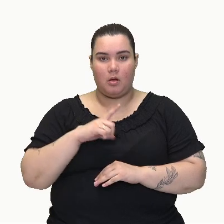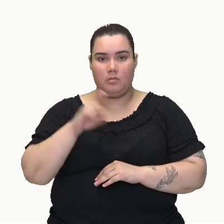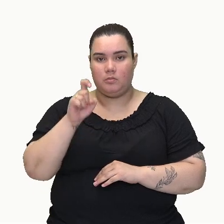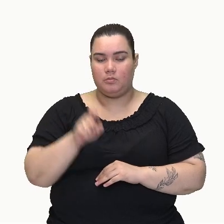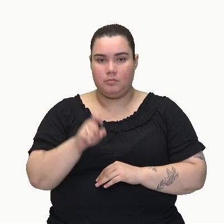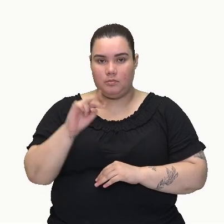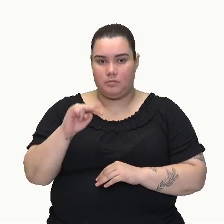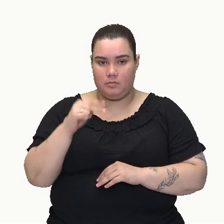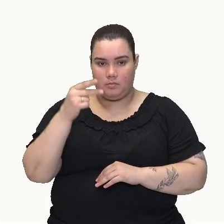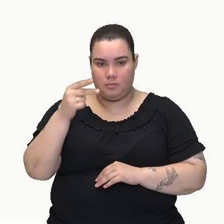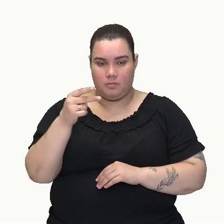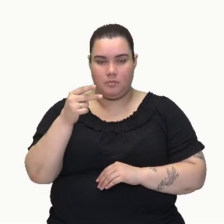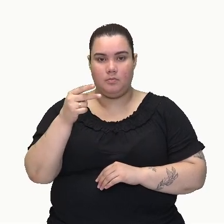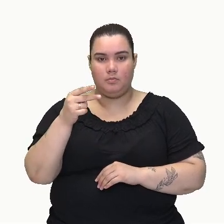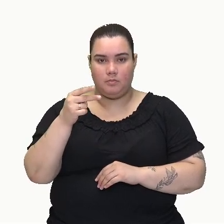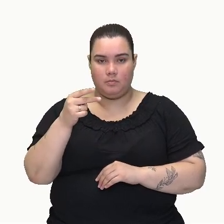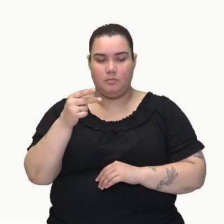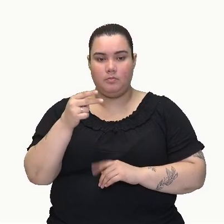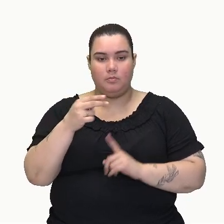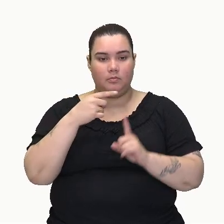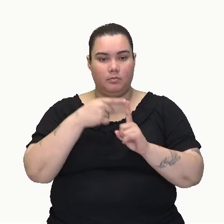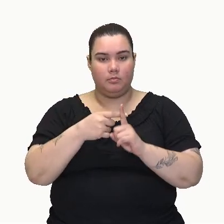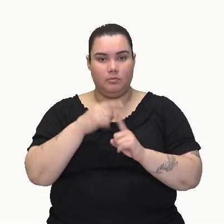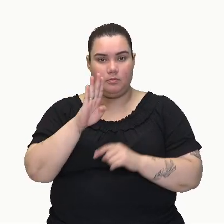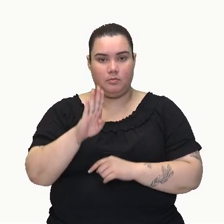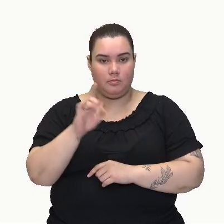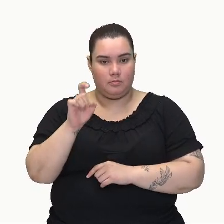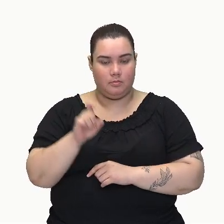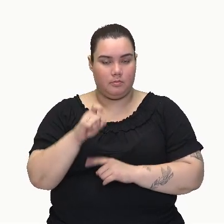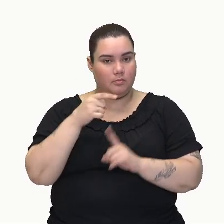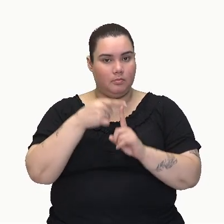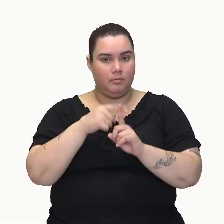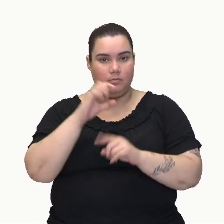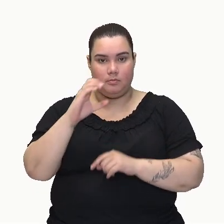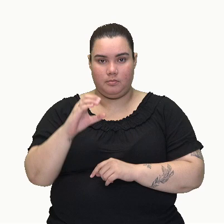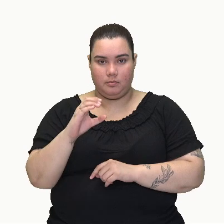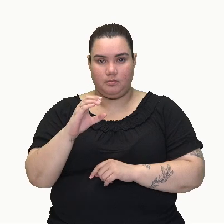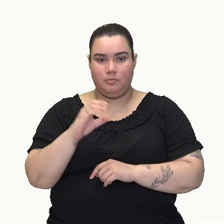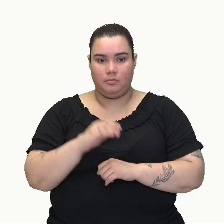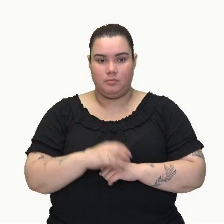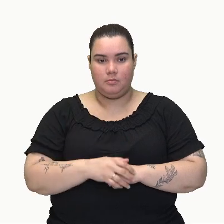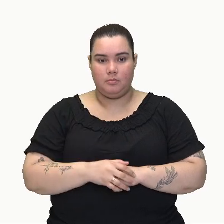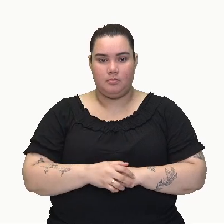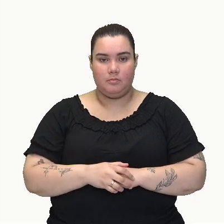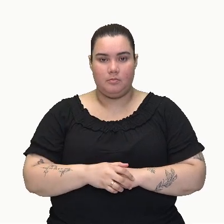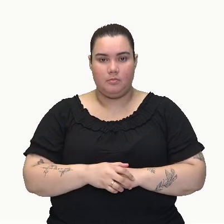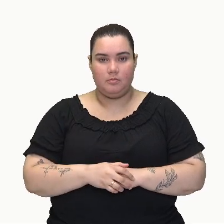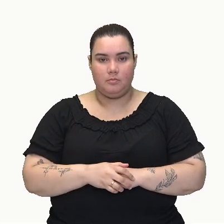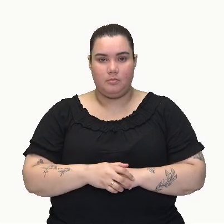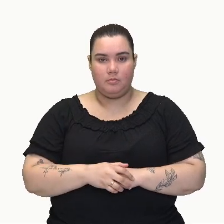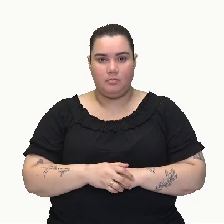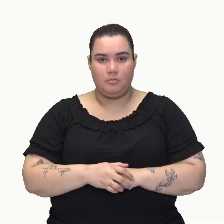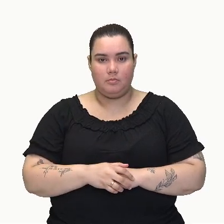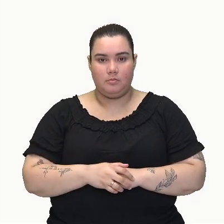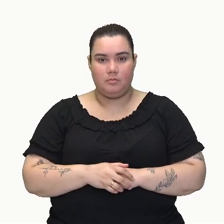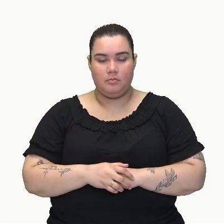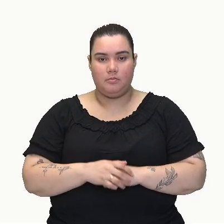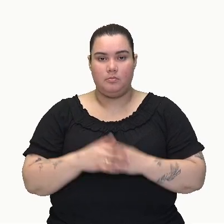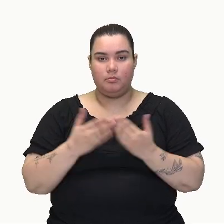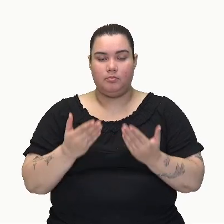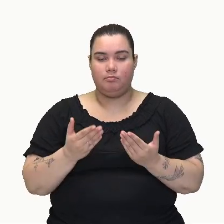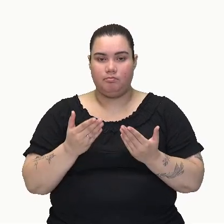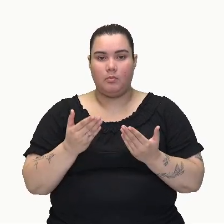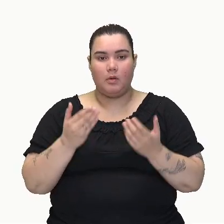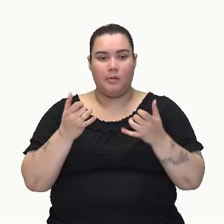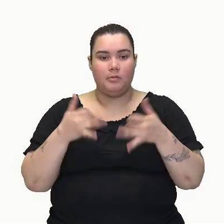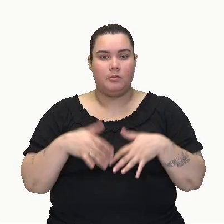quadrado mais bx mais c, ok? Em outras